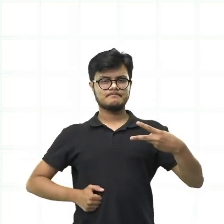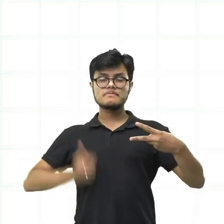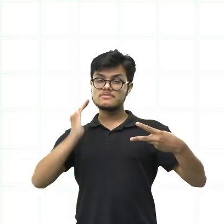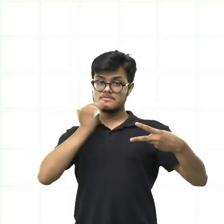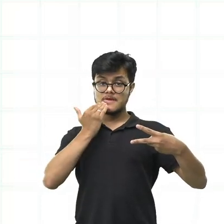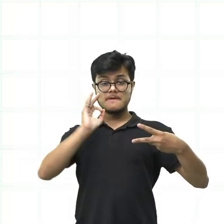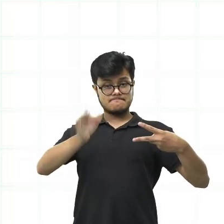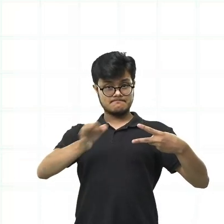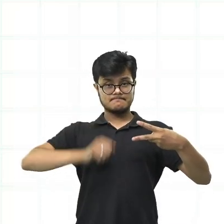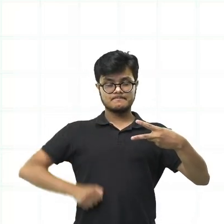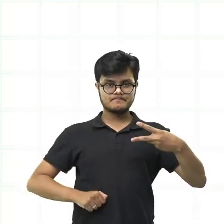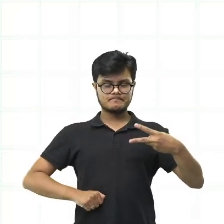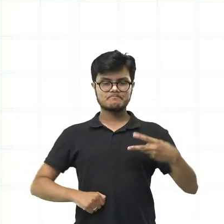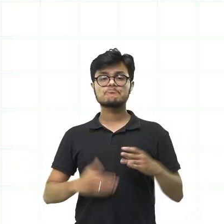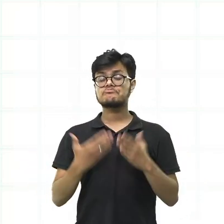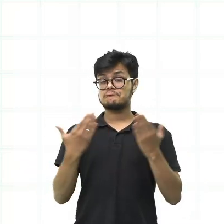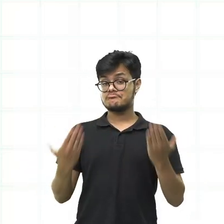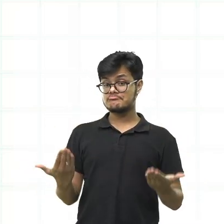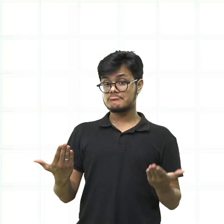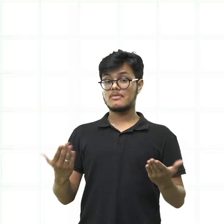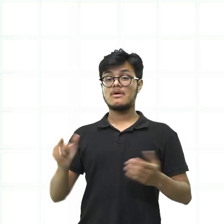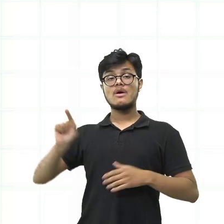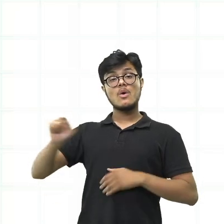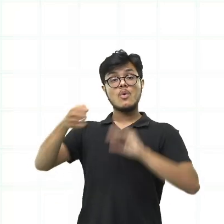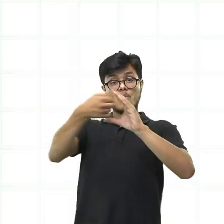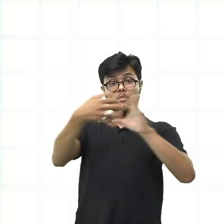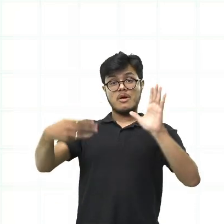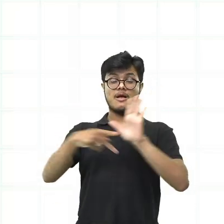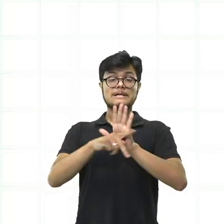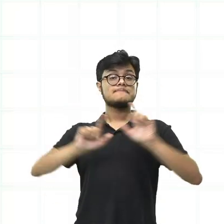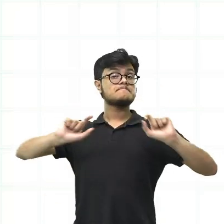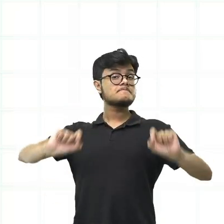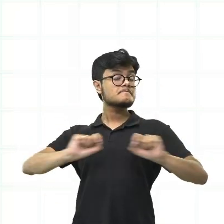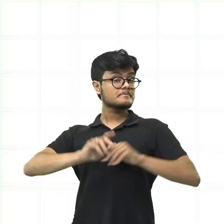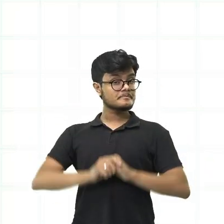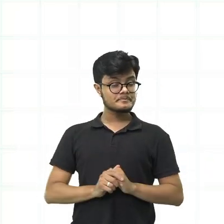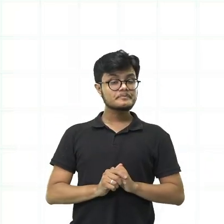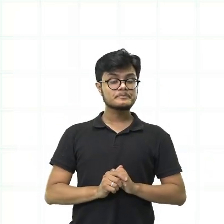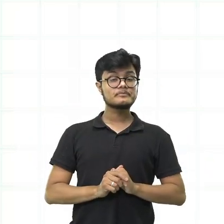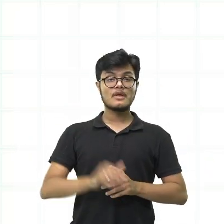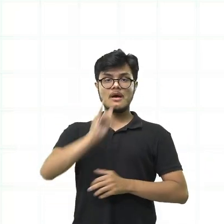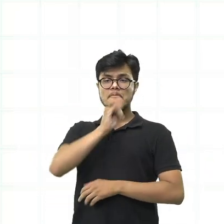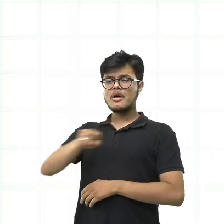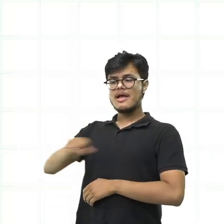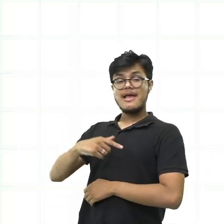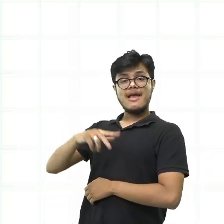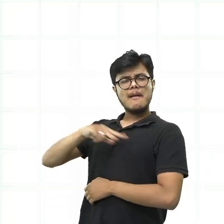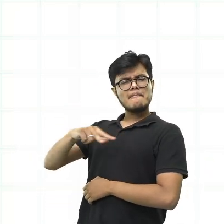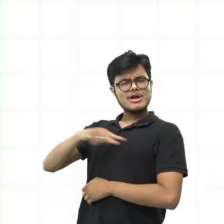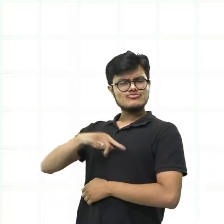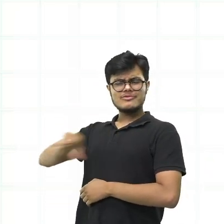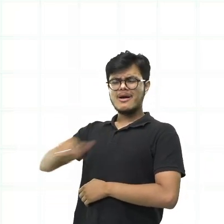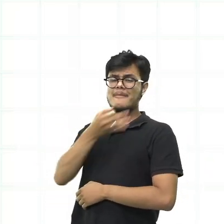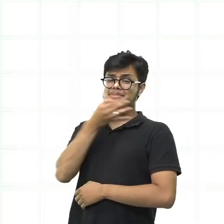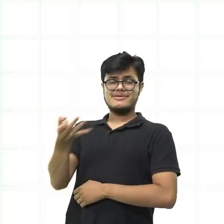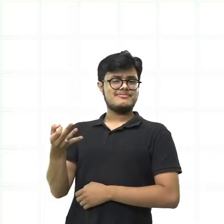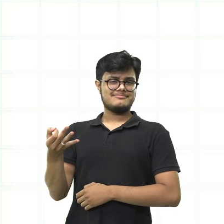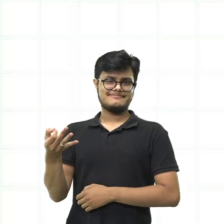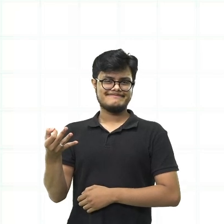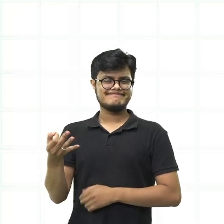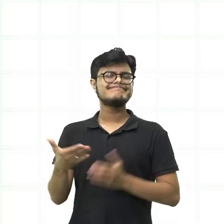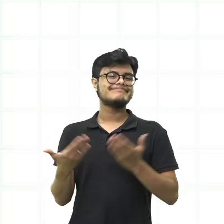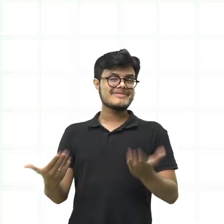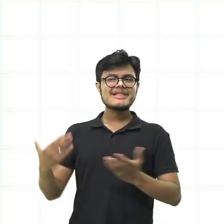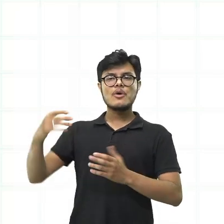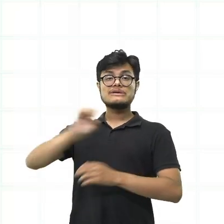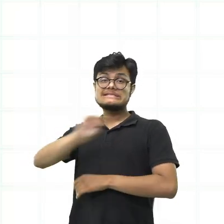começamos a perceber características de que de que eu tenho uma visão pessoal sobre esse assunto, né? A gente